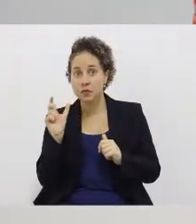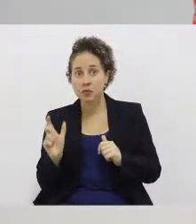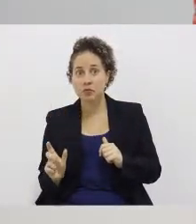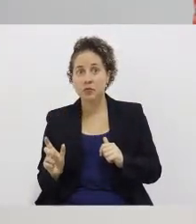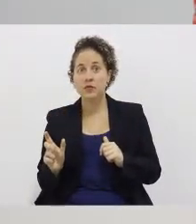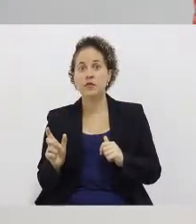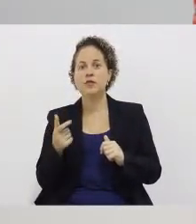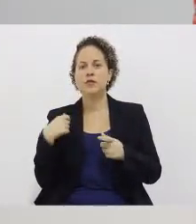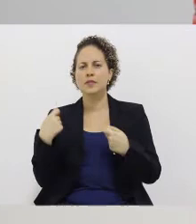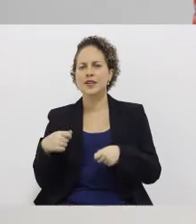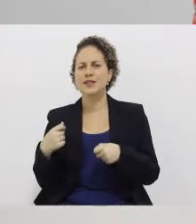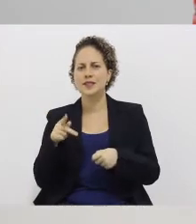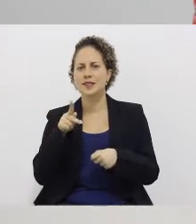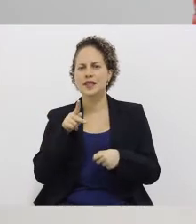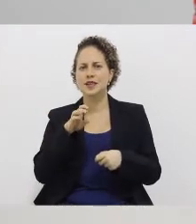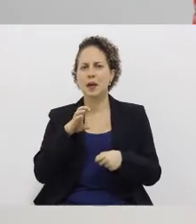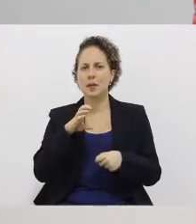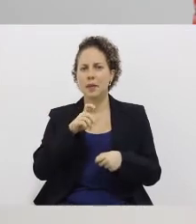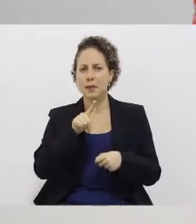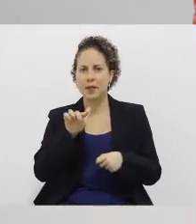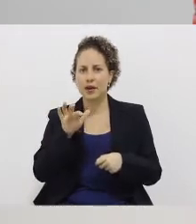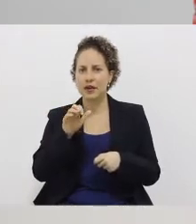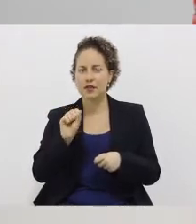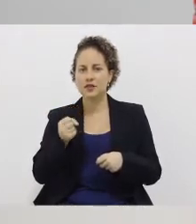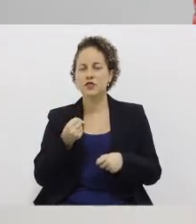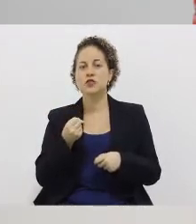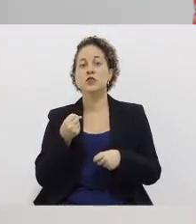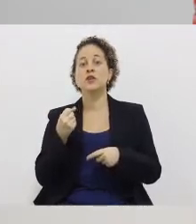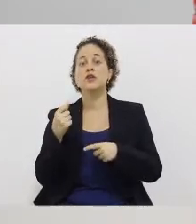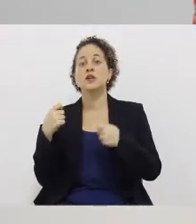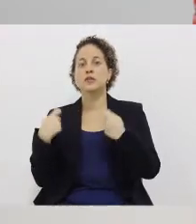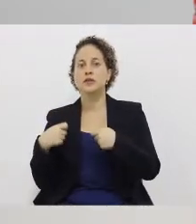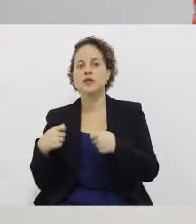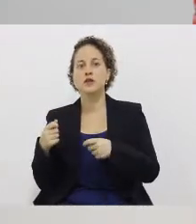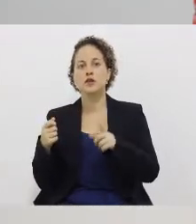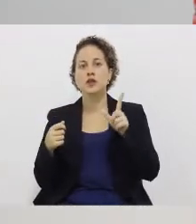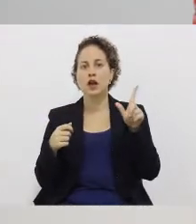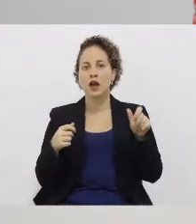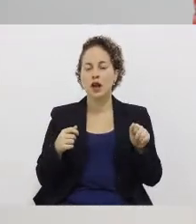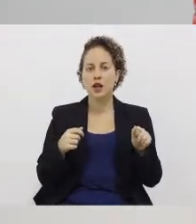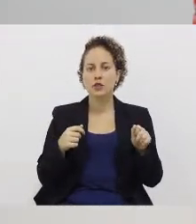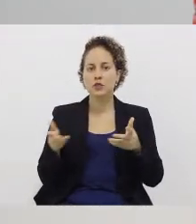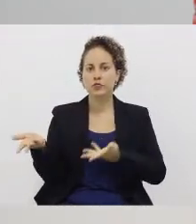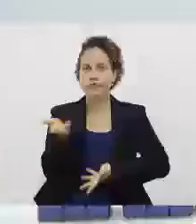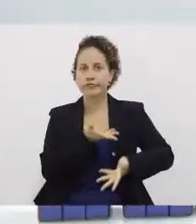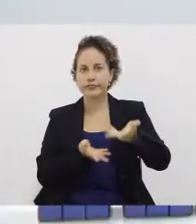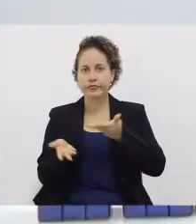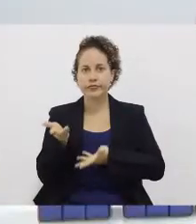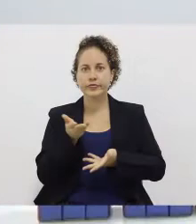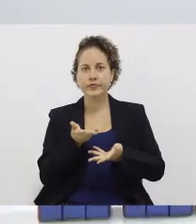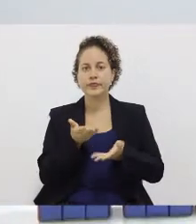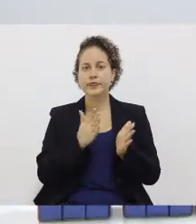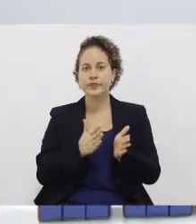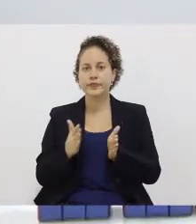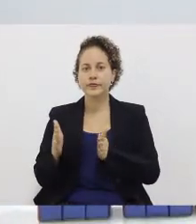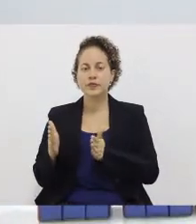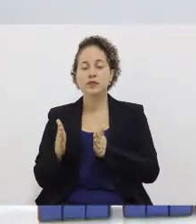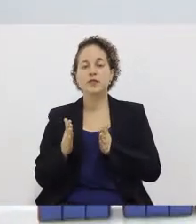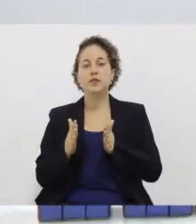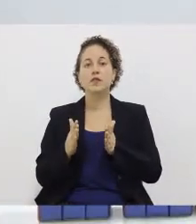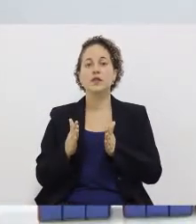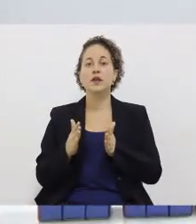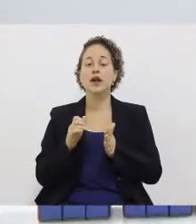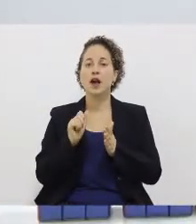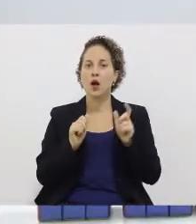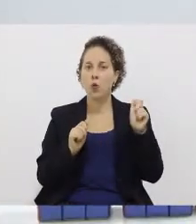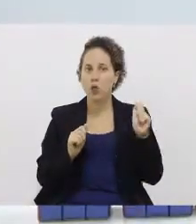precisa de peças que são produzidas pelo operador azul para poder começar o seu processo. O operador azul,